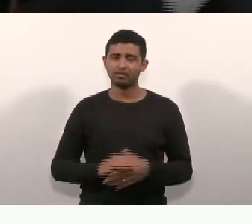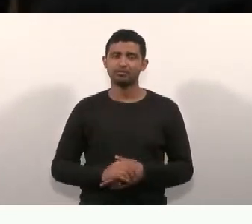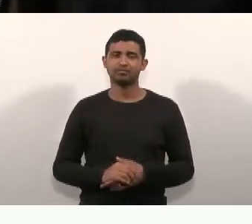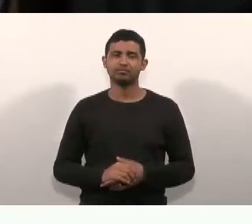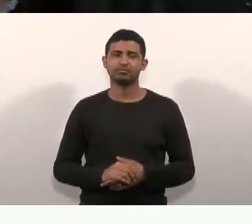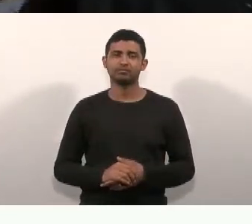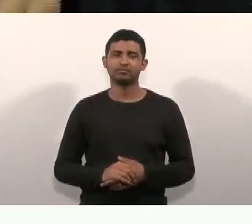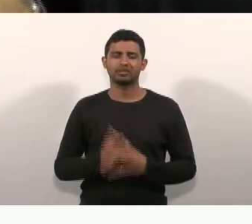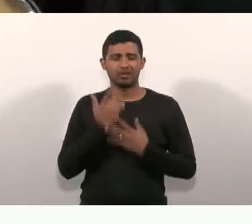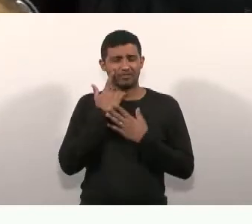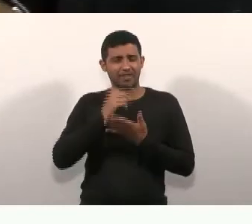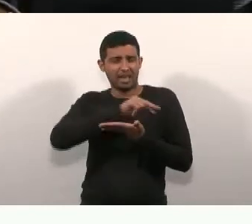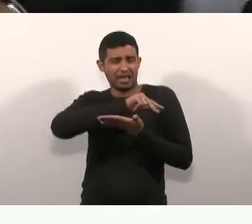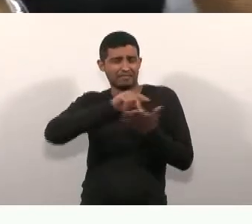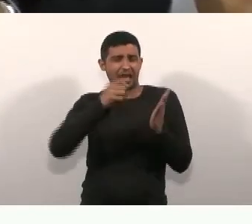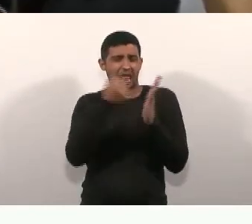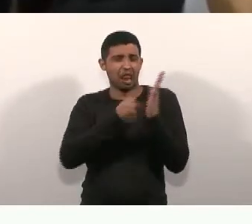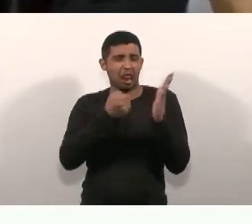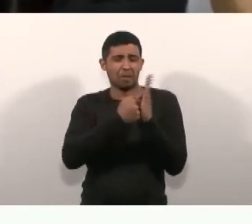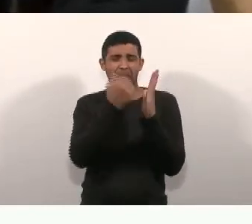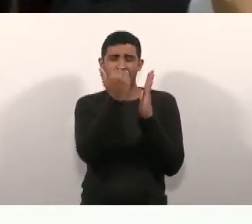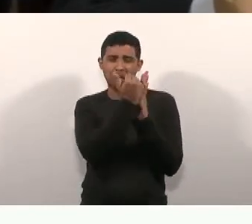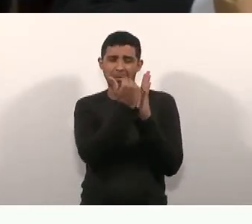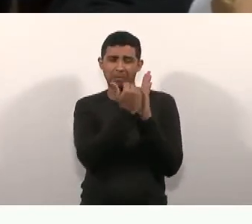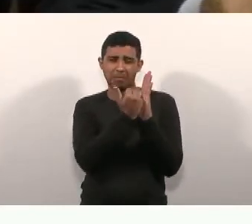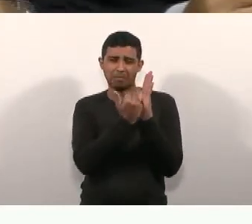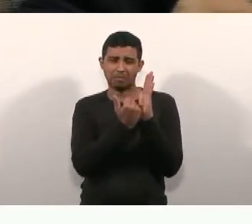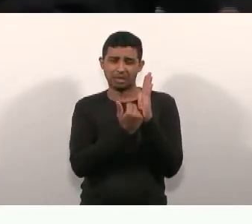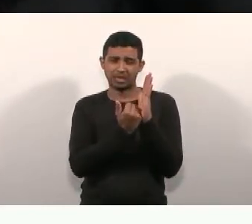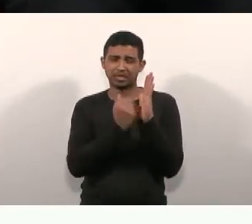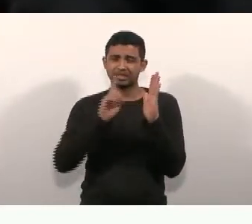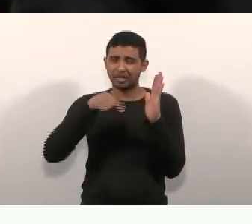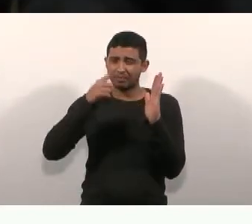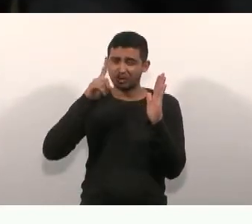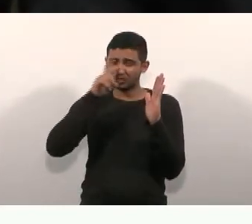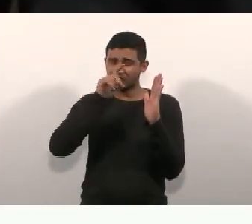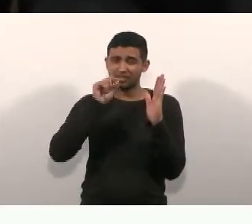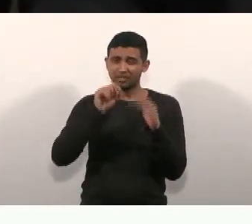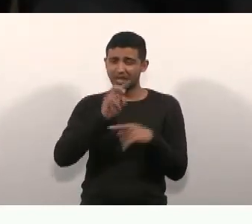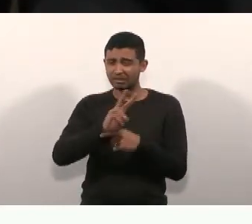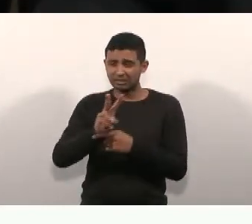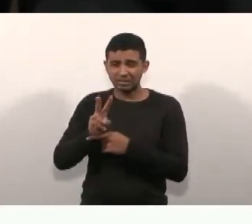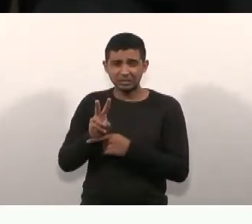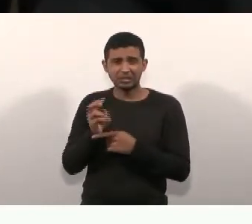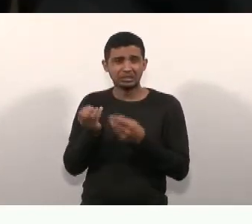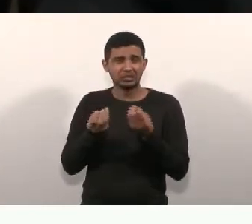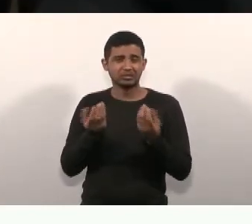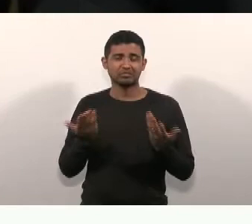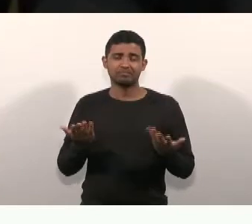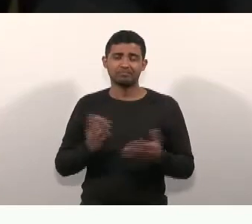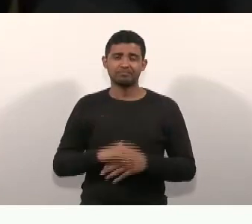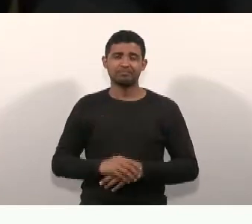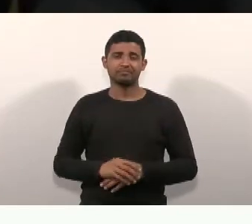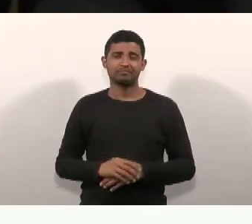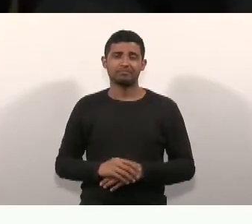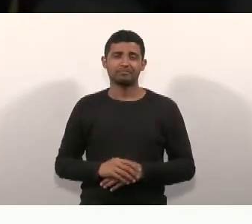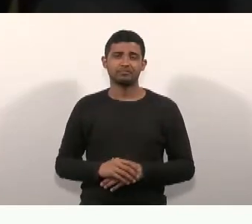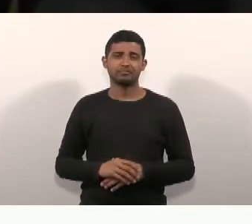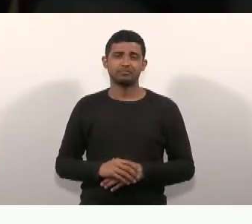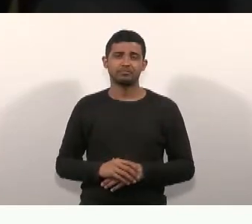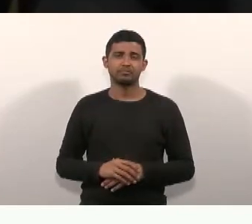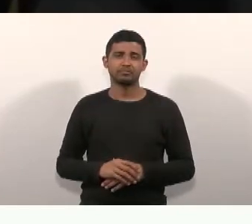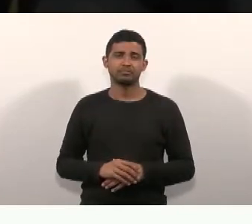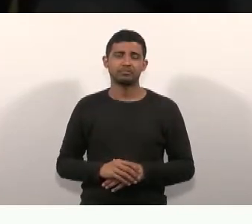a colocar mais uma série de obrigações que fica depois difícil da gente fiscalizar, né? Então eu acho que a gente só não deve